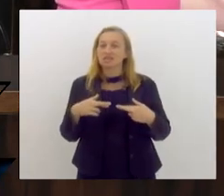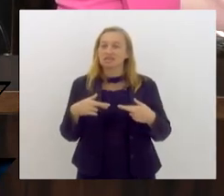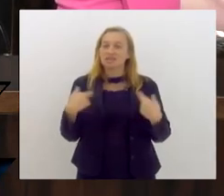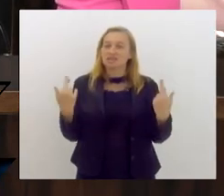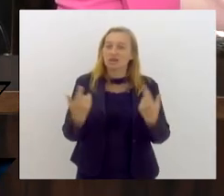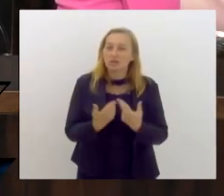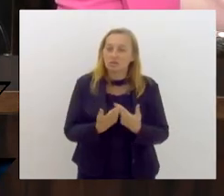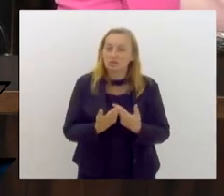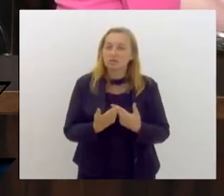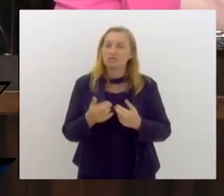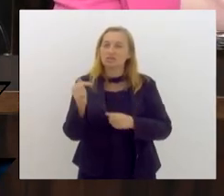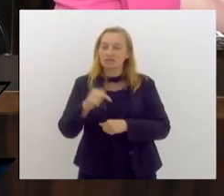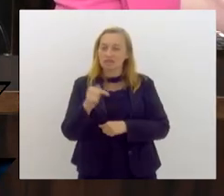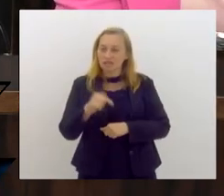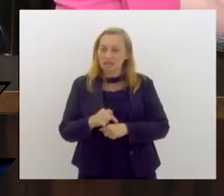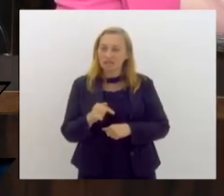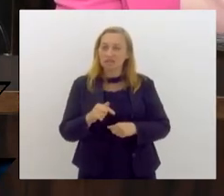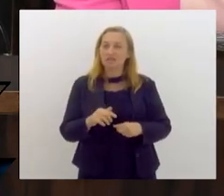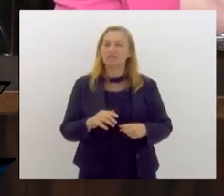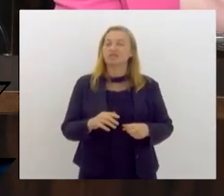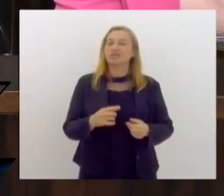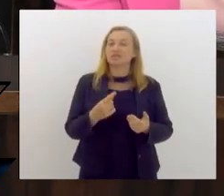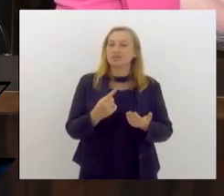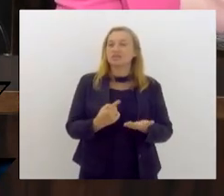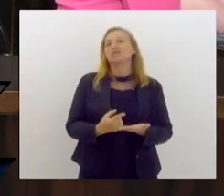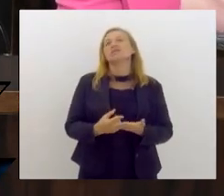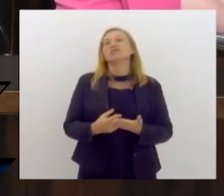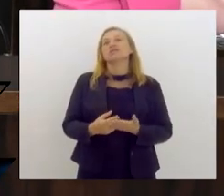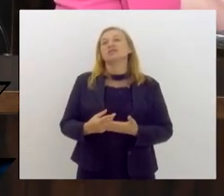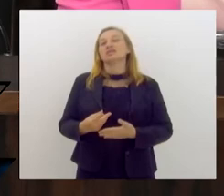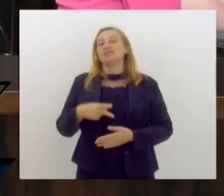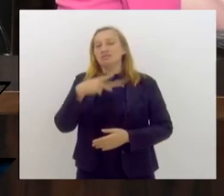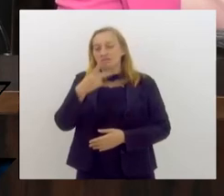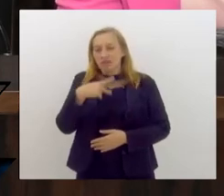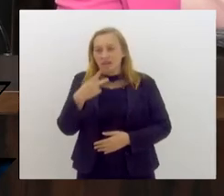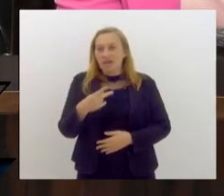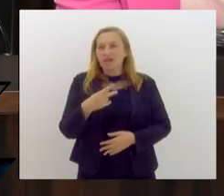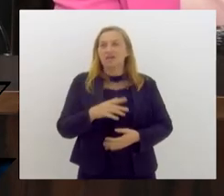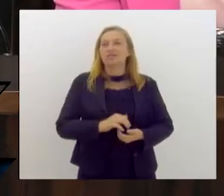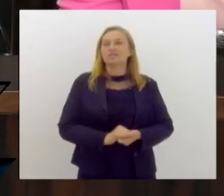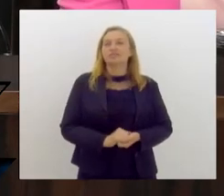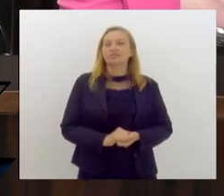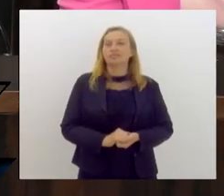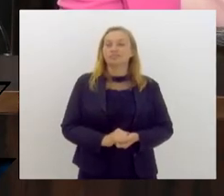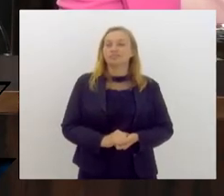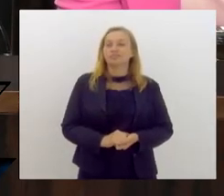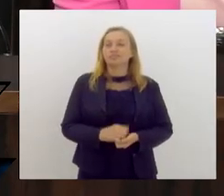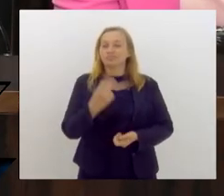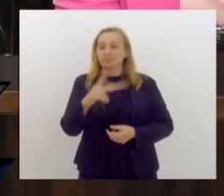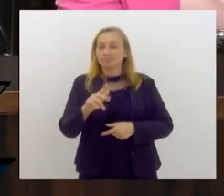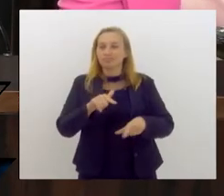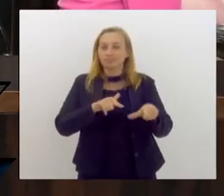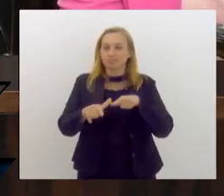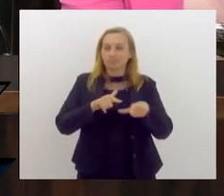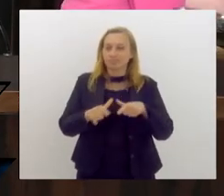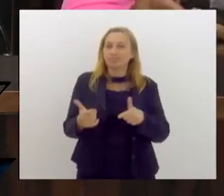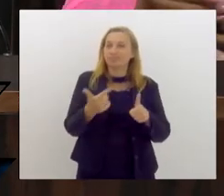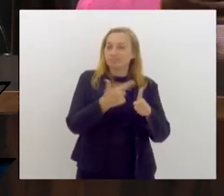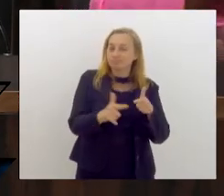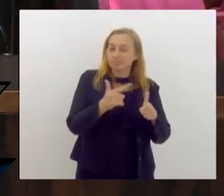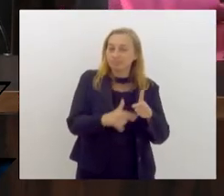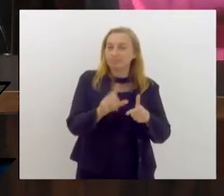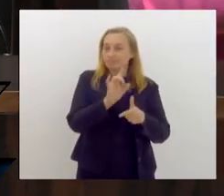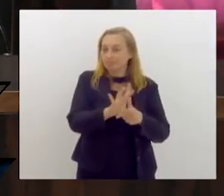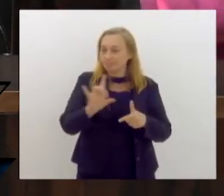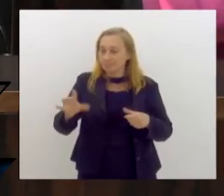novos, estão vindo aqui sempre marcar sua presença, falar sobre a as suas demandas, seus problemas que existem em cada